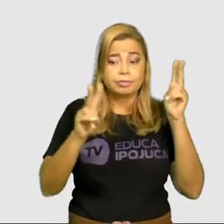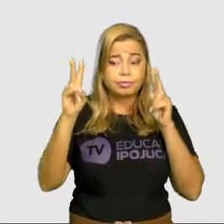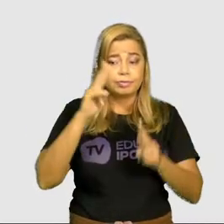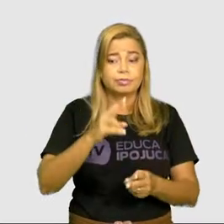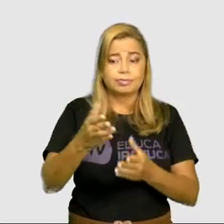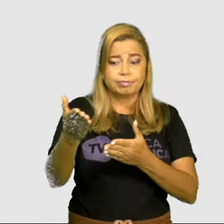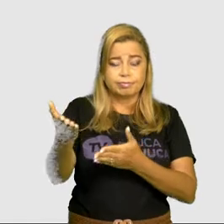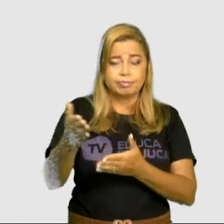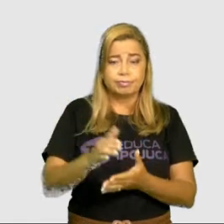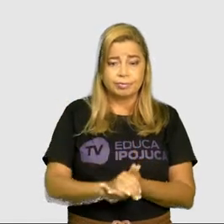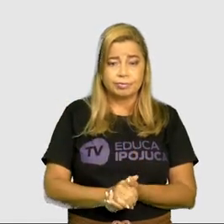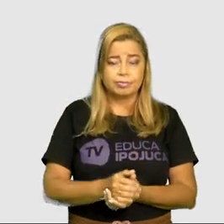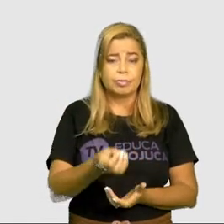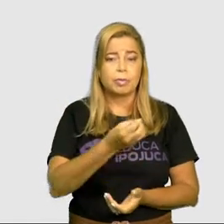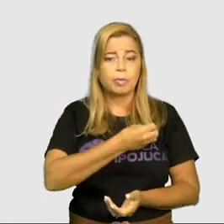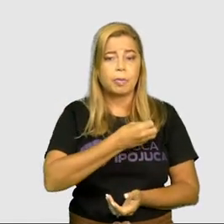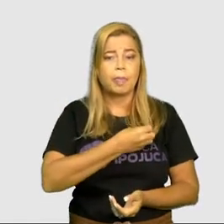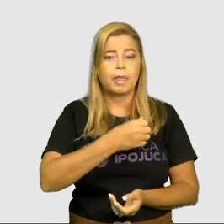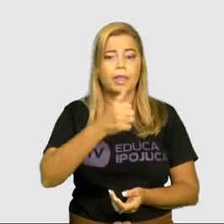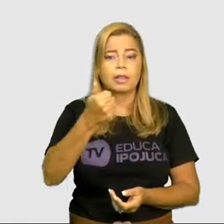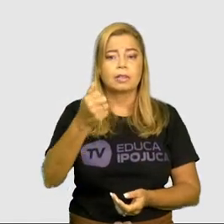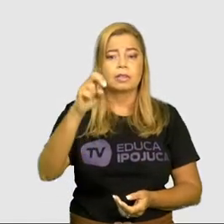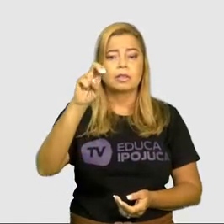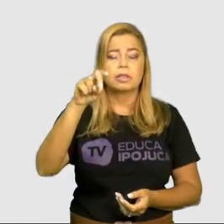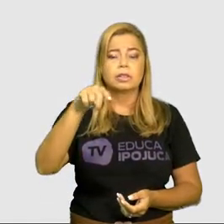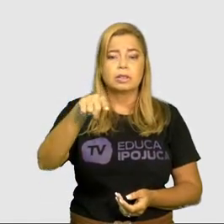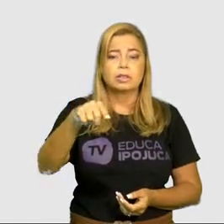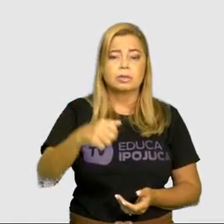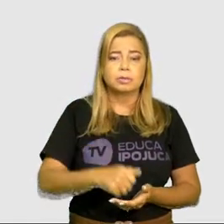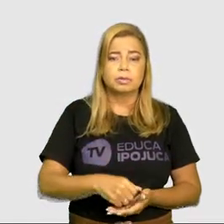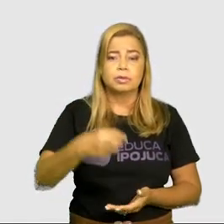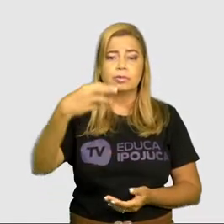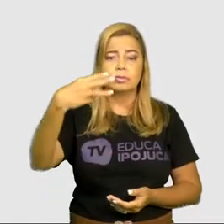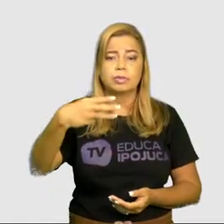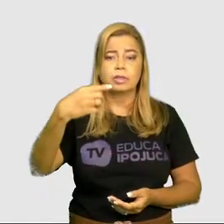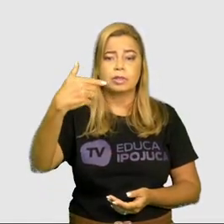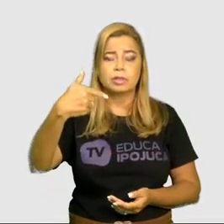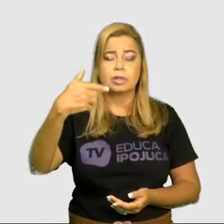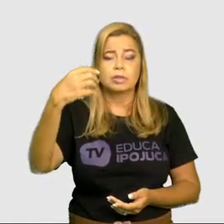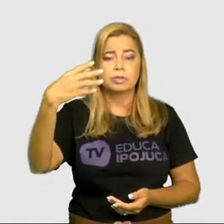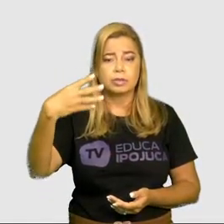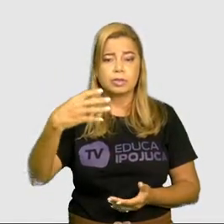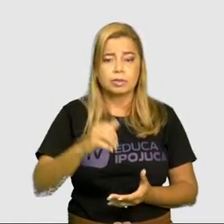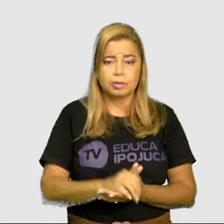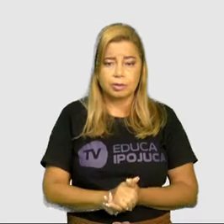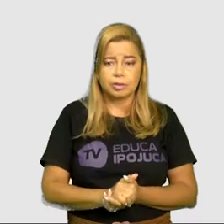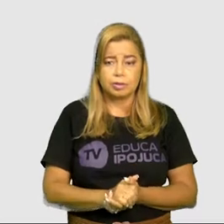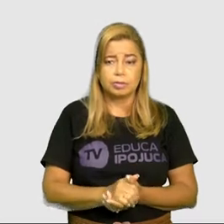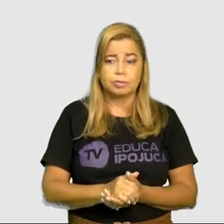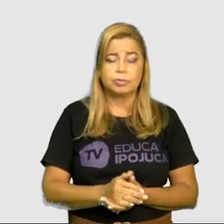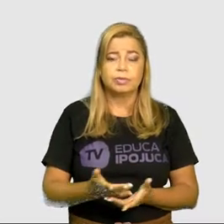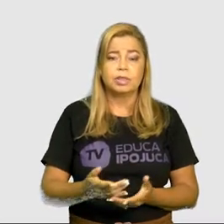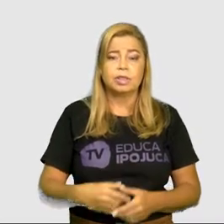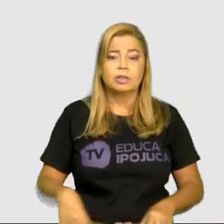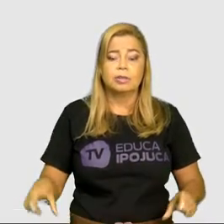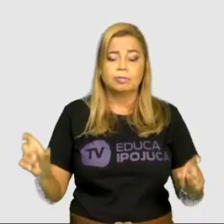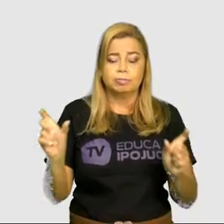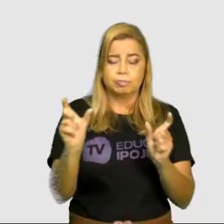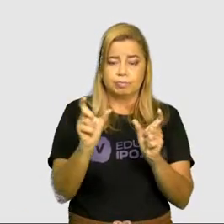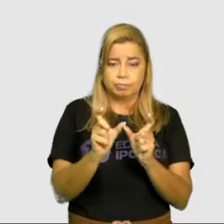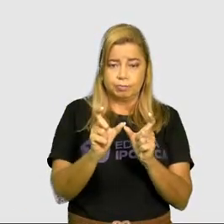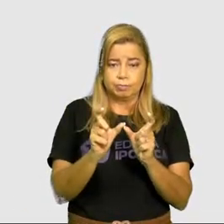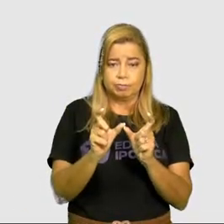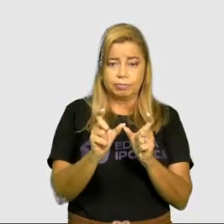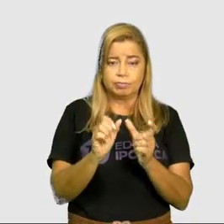15324 esse número ele está representado ele está composto e se você observar